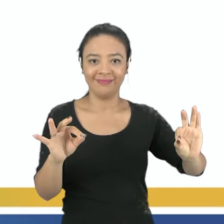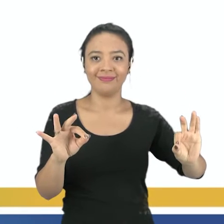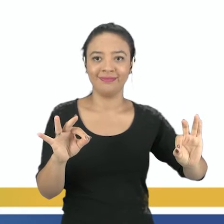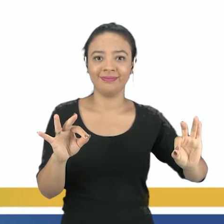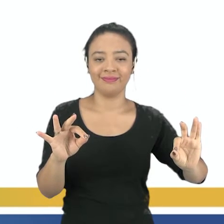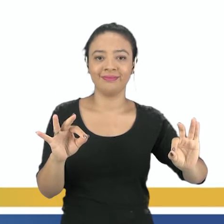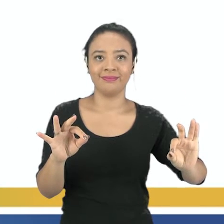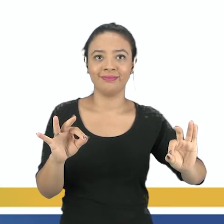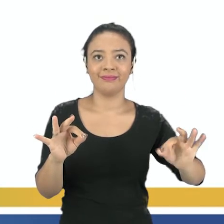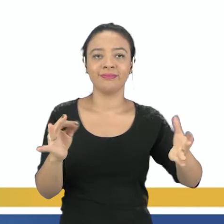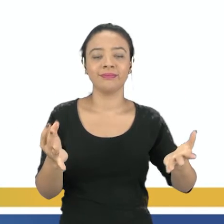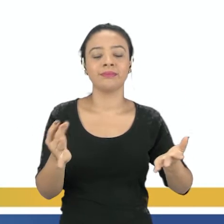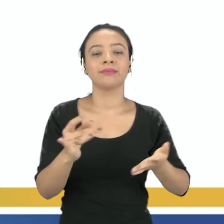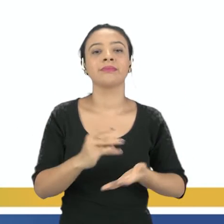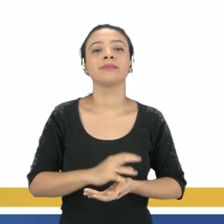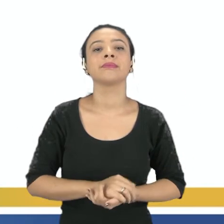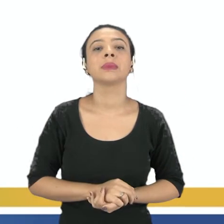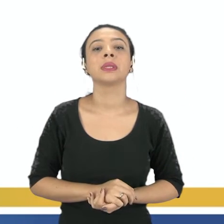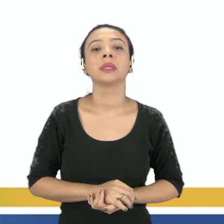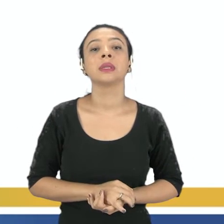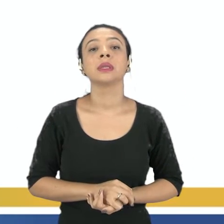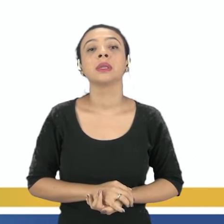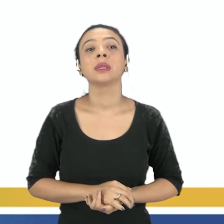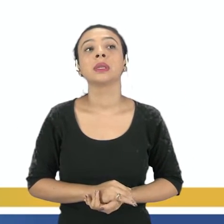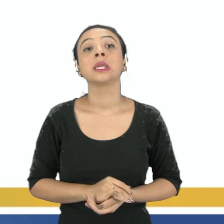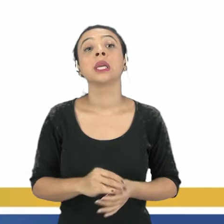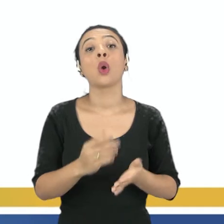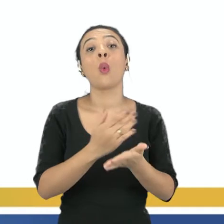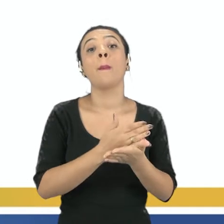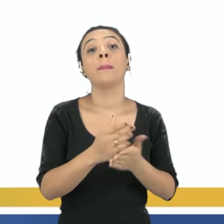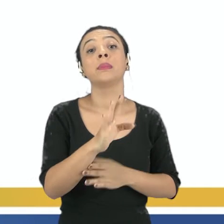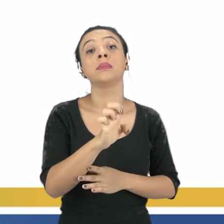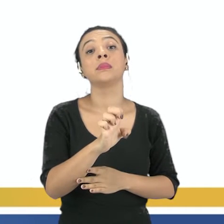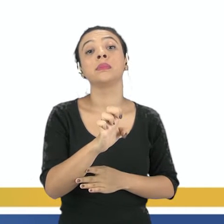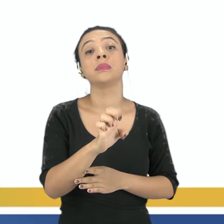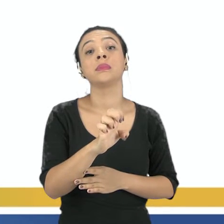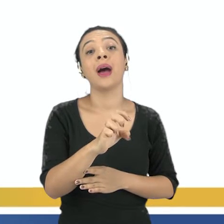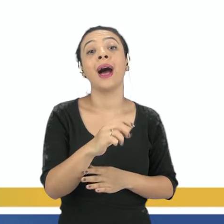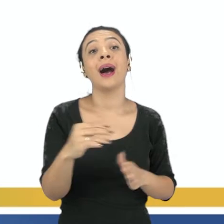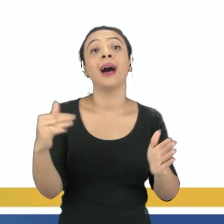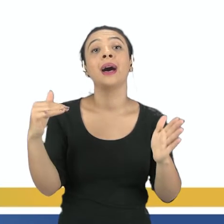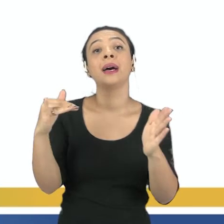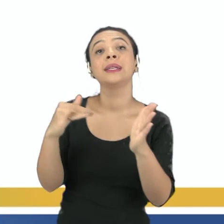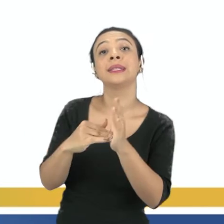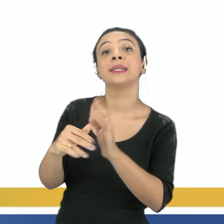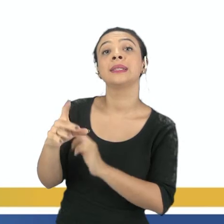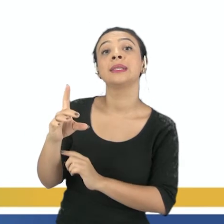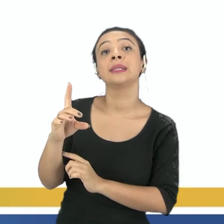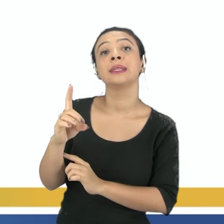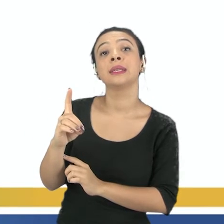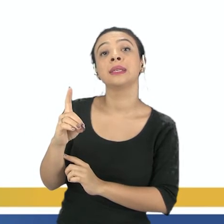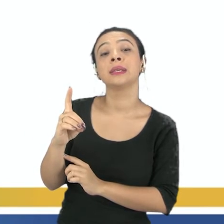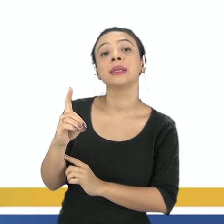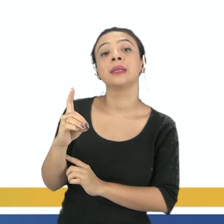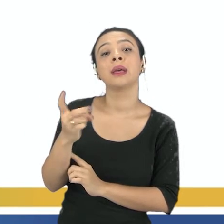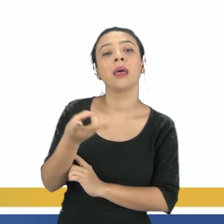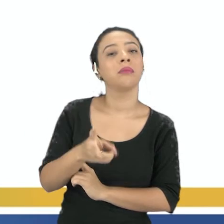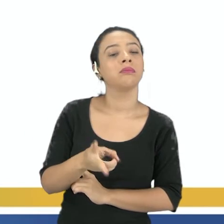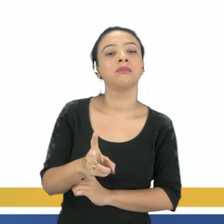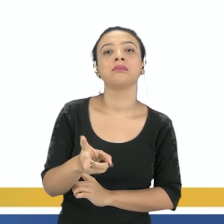semi-reta né que seriam dos lados aí do nosso ângulo que sai DNA e passa pelo. Dele e se alonga